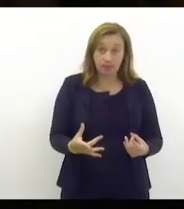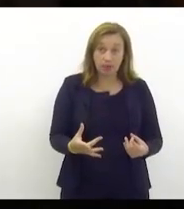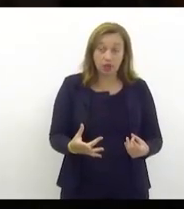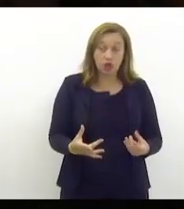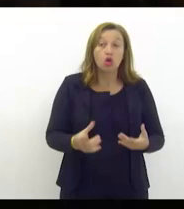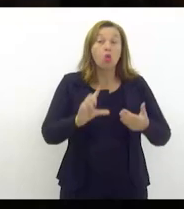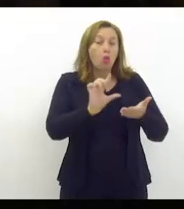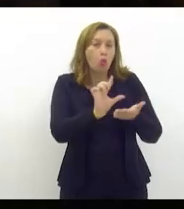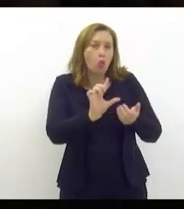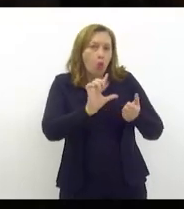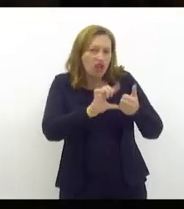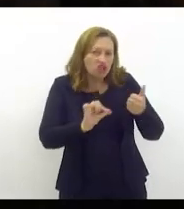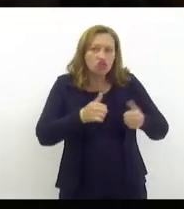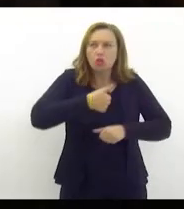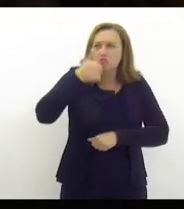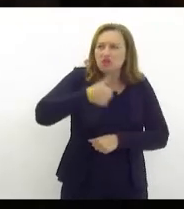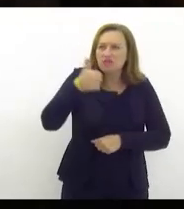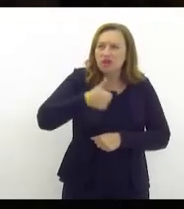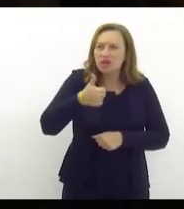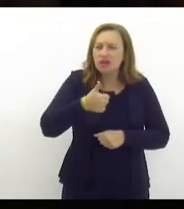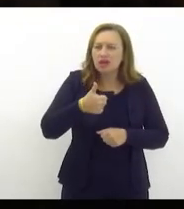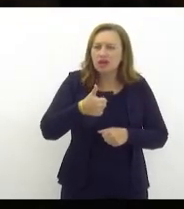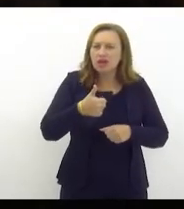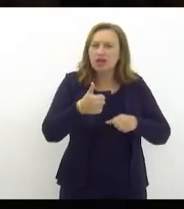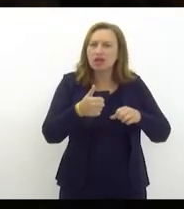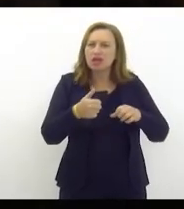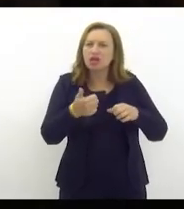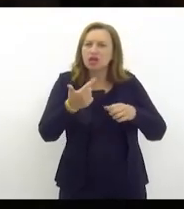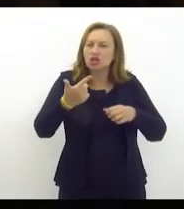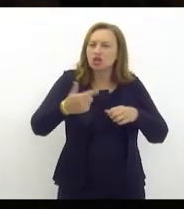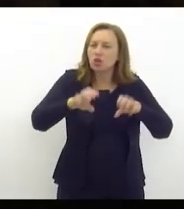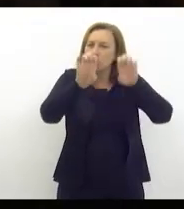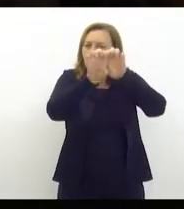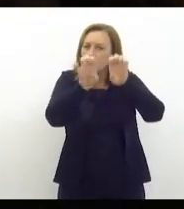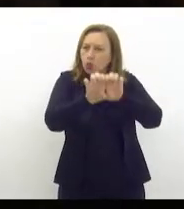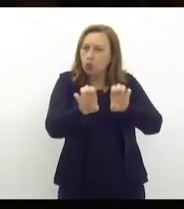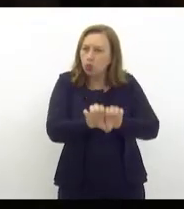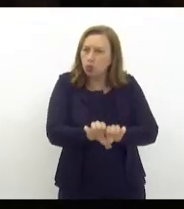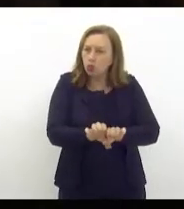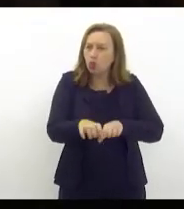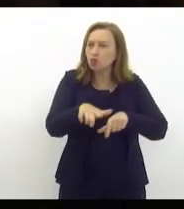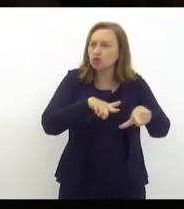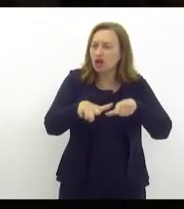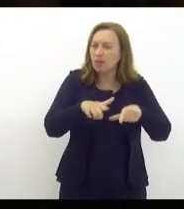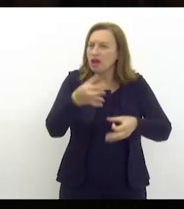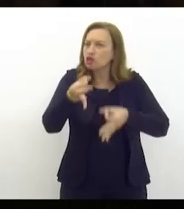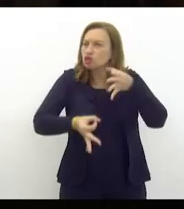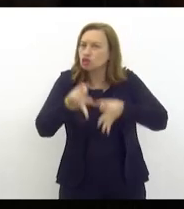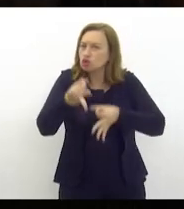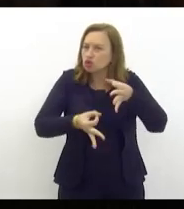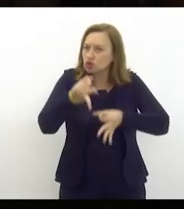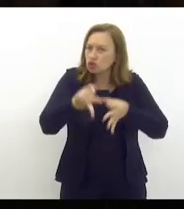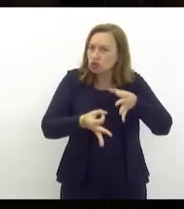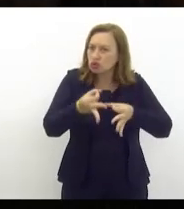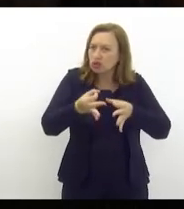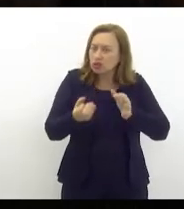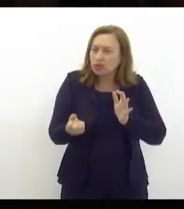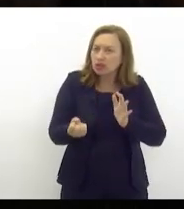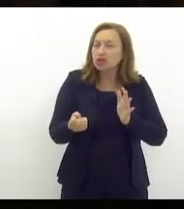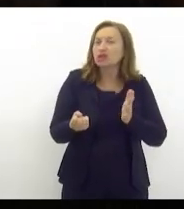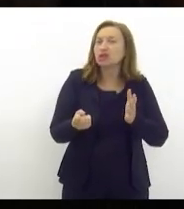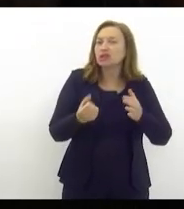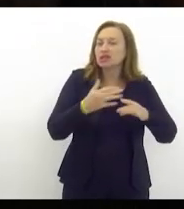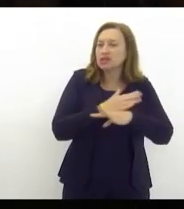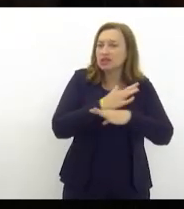o artigo 1º ele reestrutura os serviços extrajudiciais da comarca de Angra dos Reis.